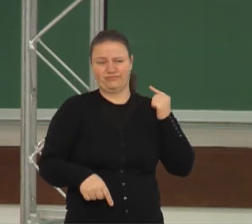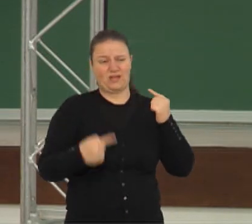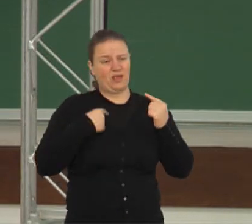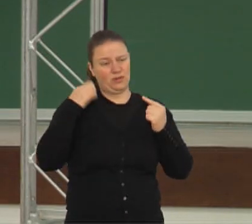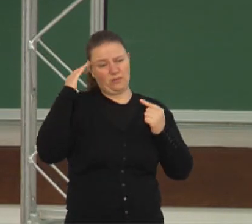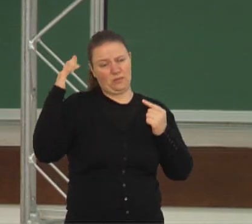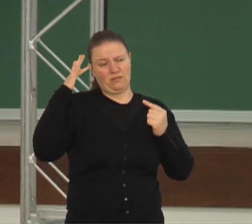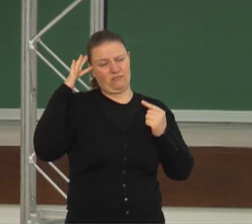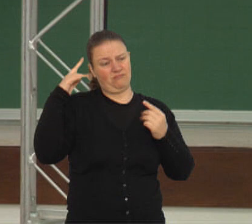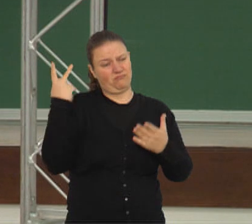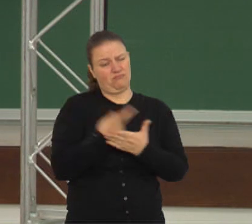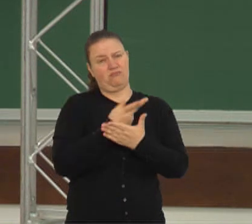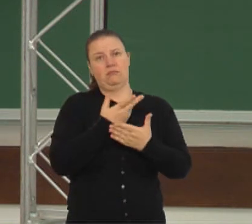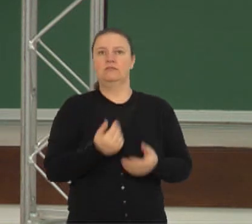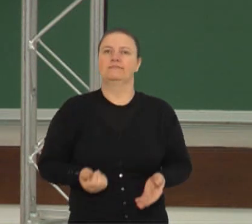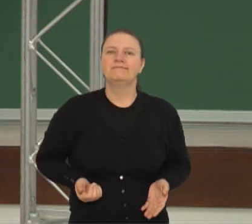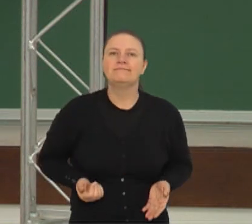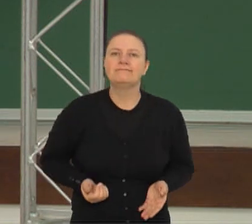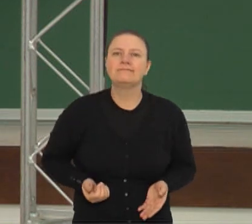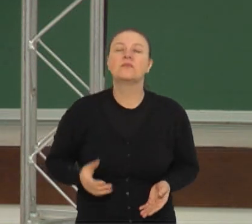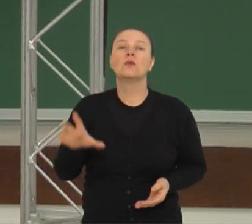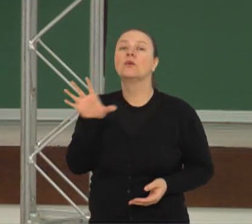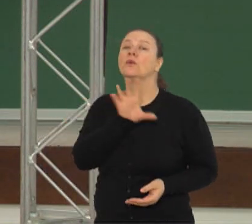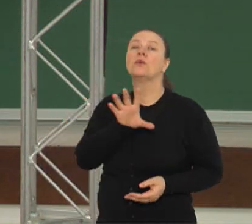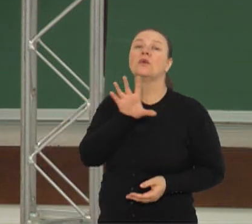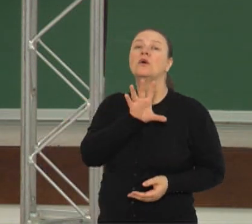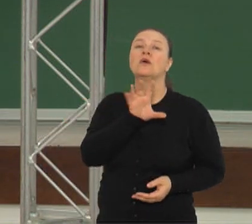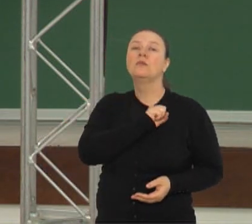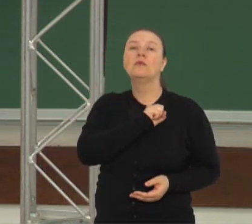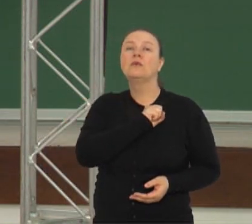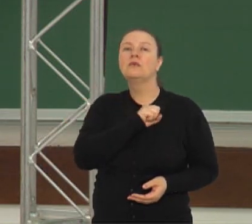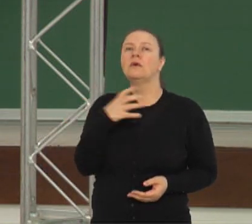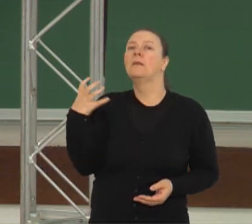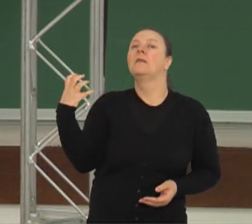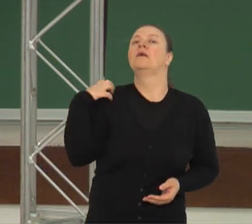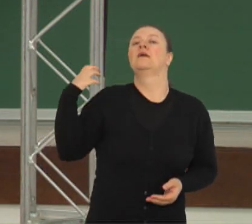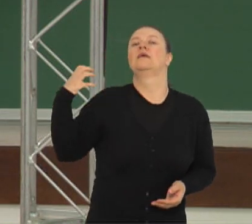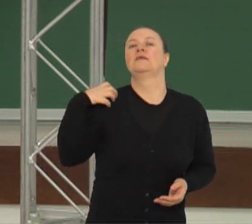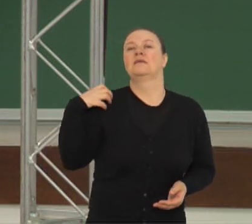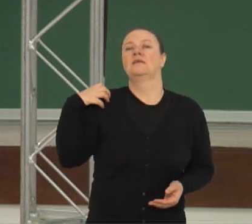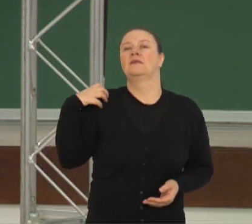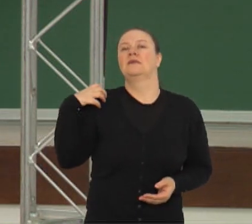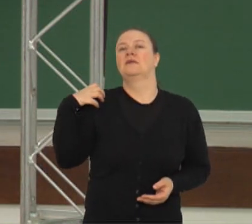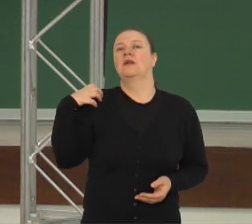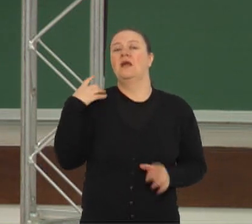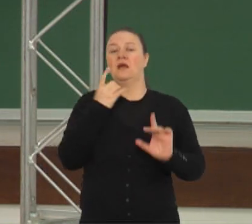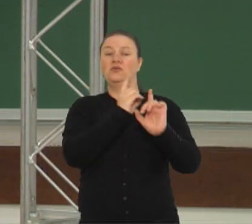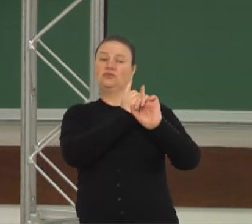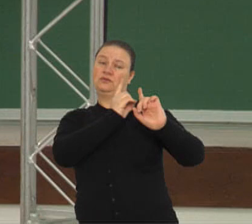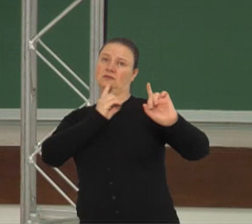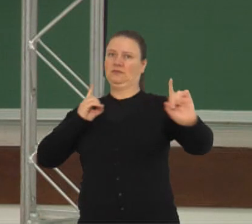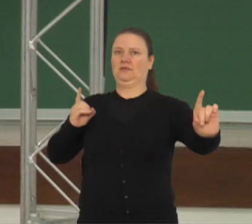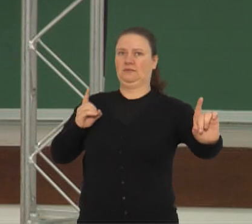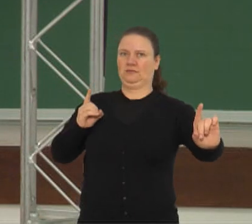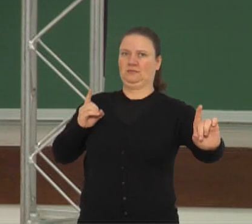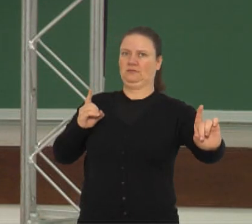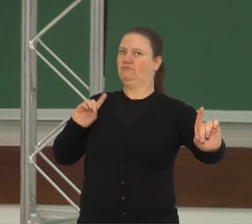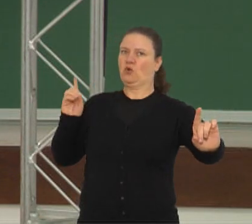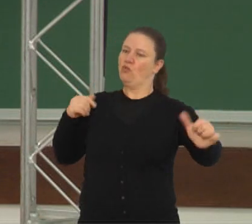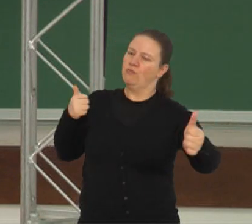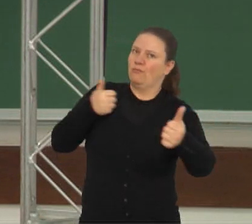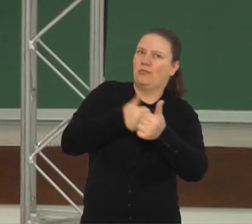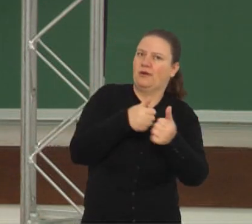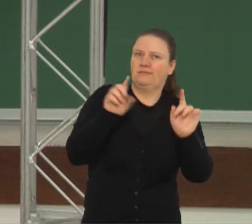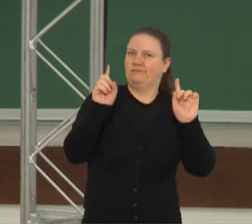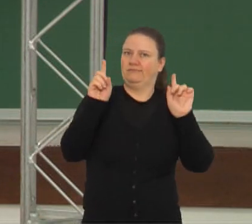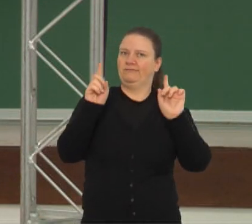amor platônico é esse amor ideal, esse amor distante do outro. O Platão também